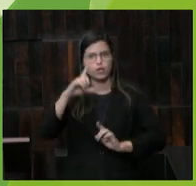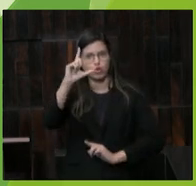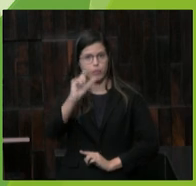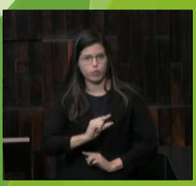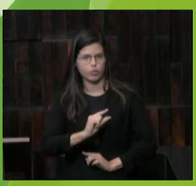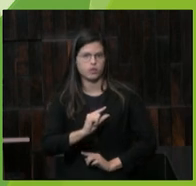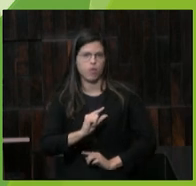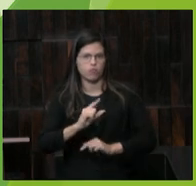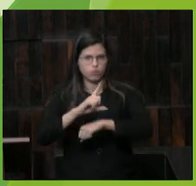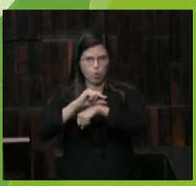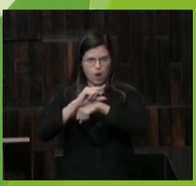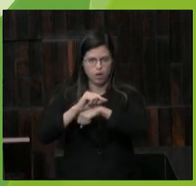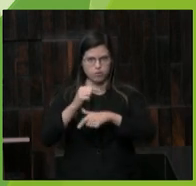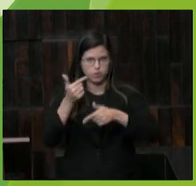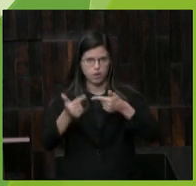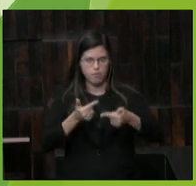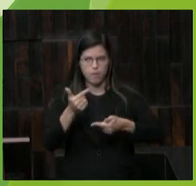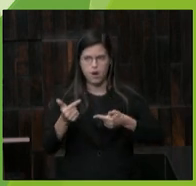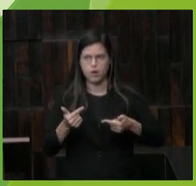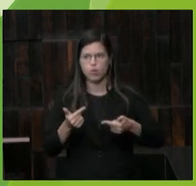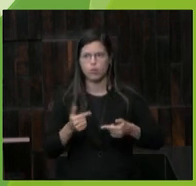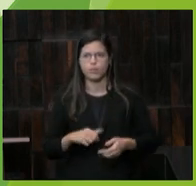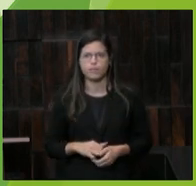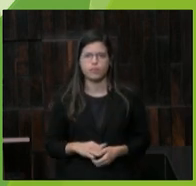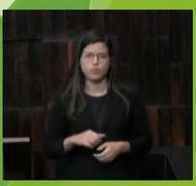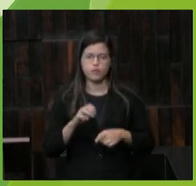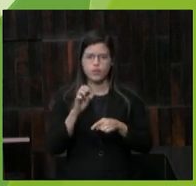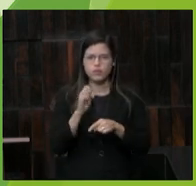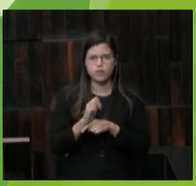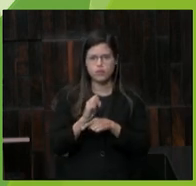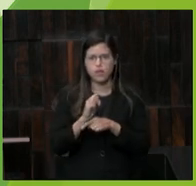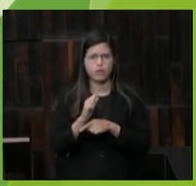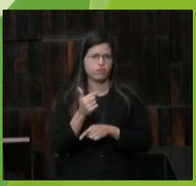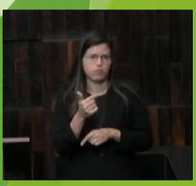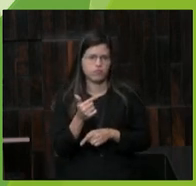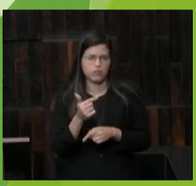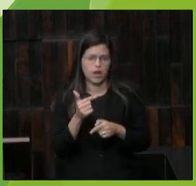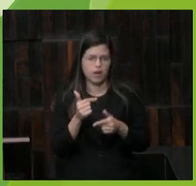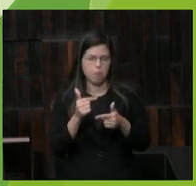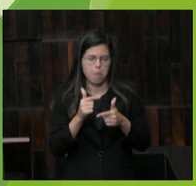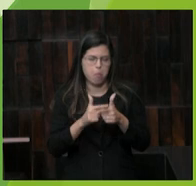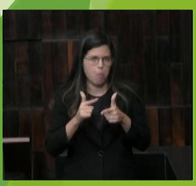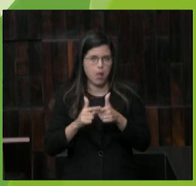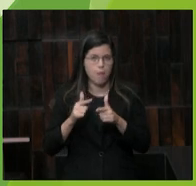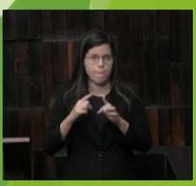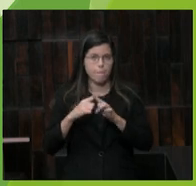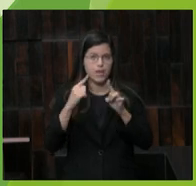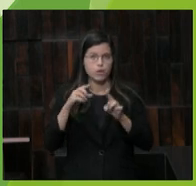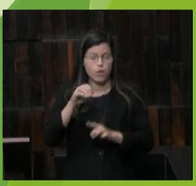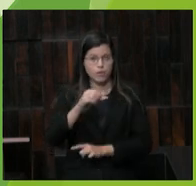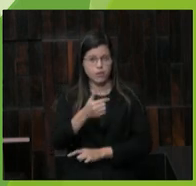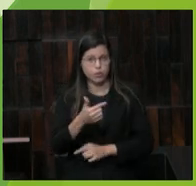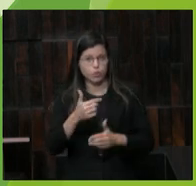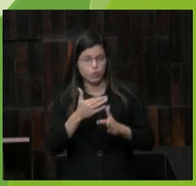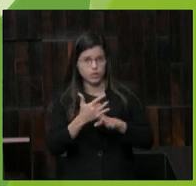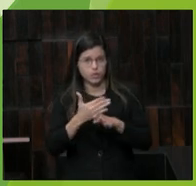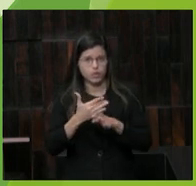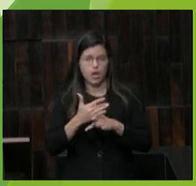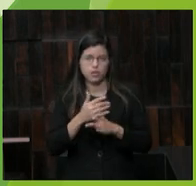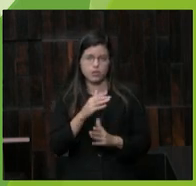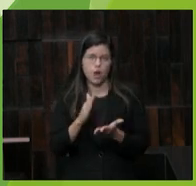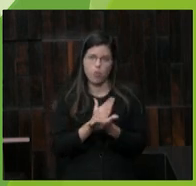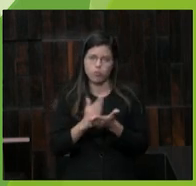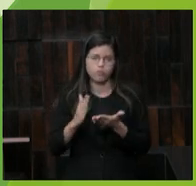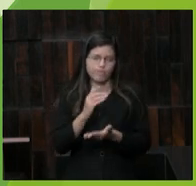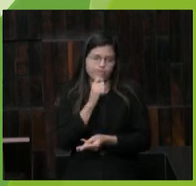do Estado, a gente não enfrenta muitos problemas, mas, como são 92 municípios, alguns não têm a legislação.